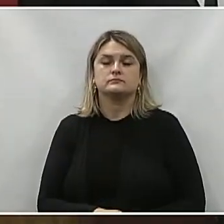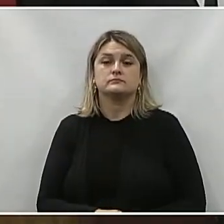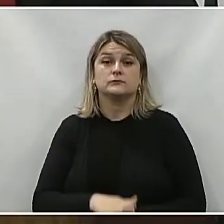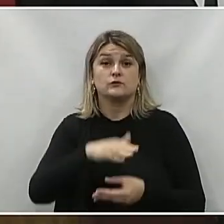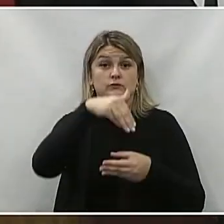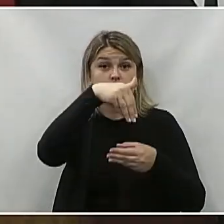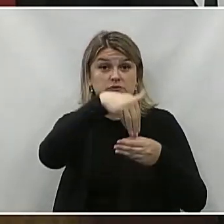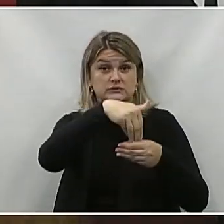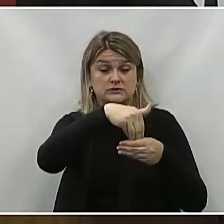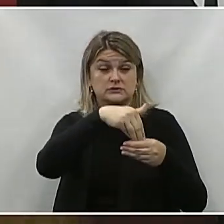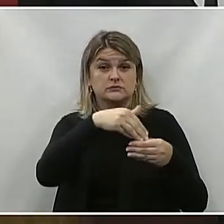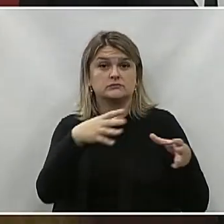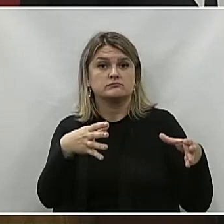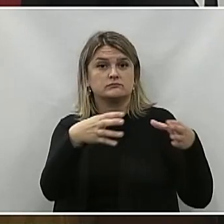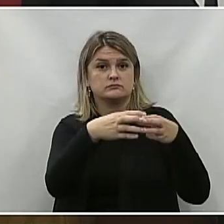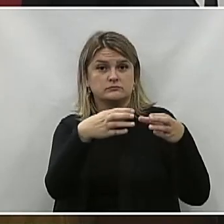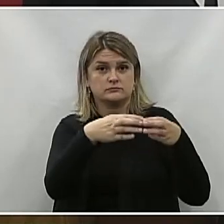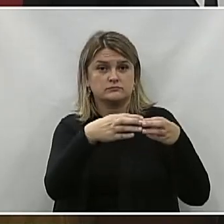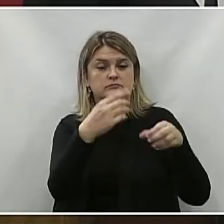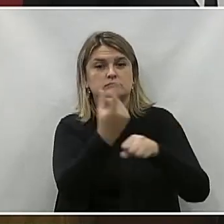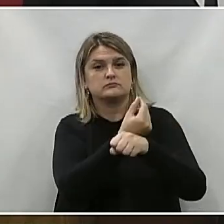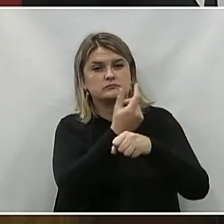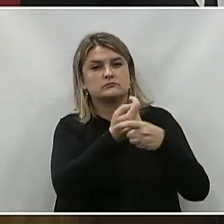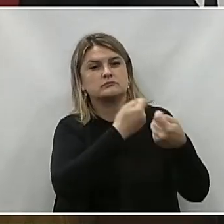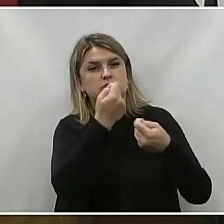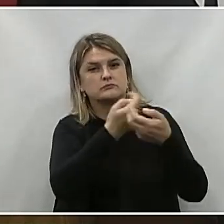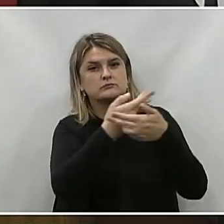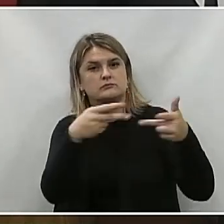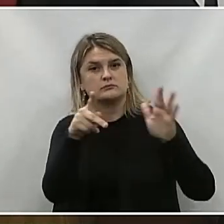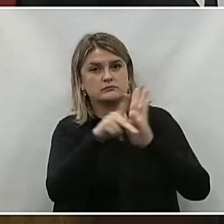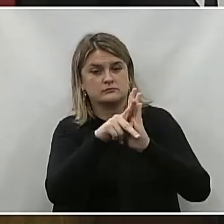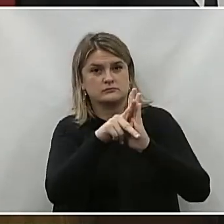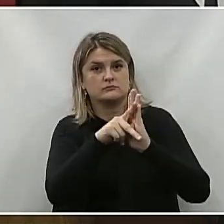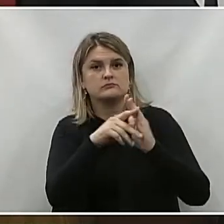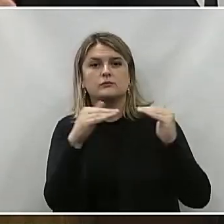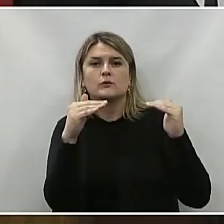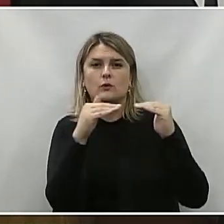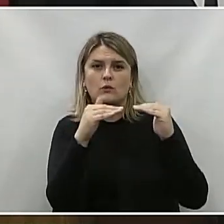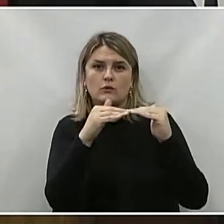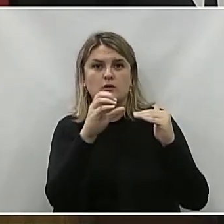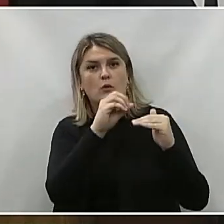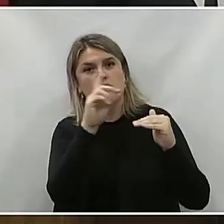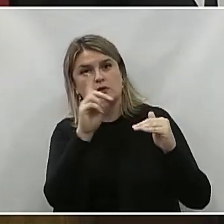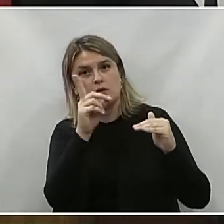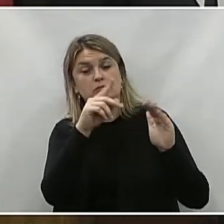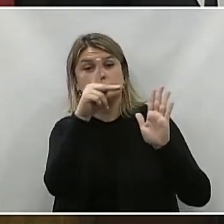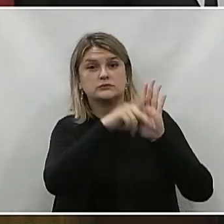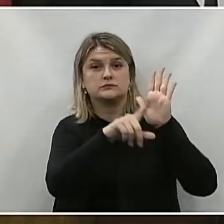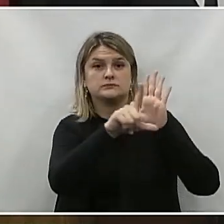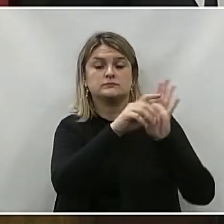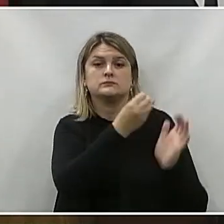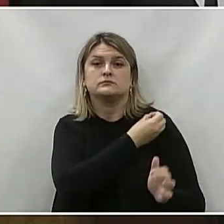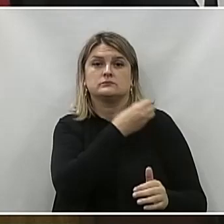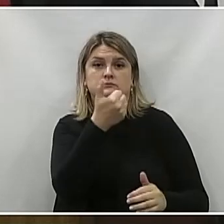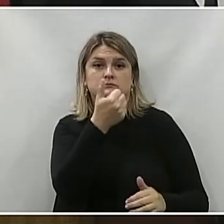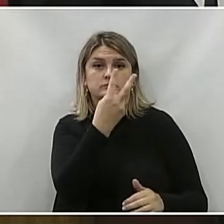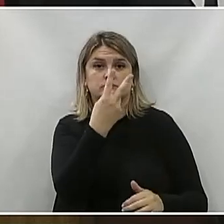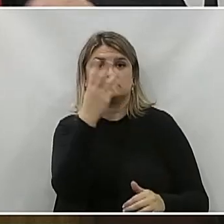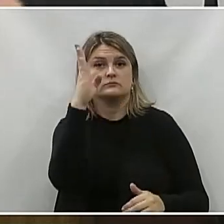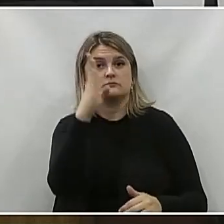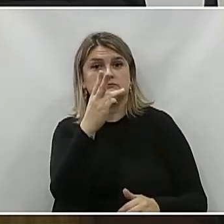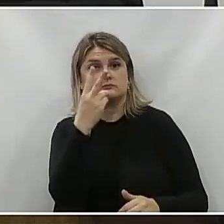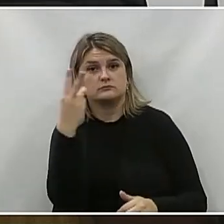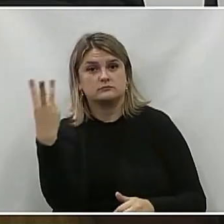Votação Do parecer Fundamentado Da comissão De finanças Orçamento E patrimônio Favorável Ao projeto De lei ordinária Número 12 De 2023